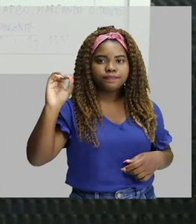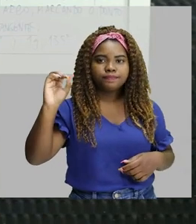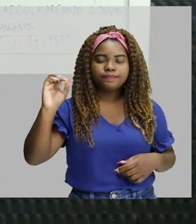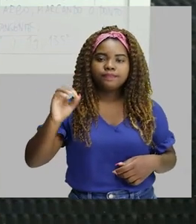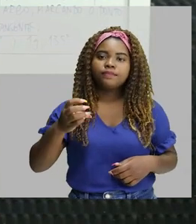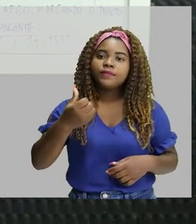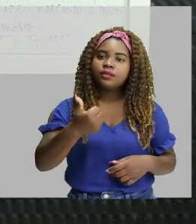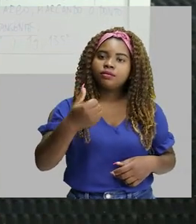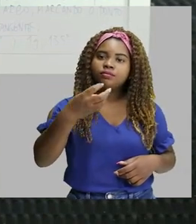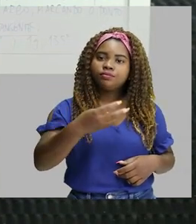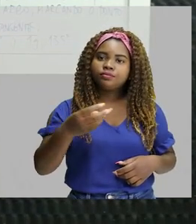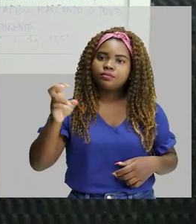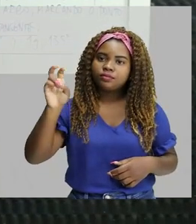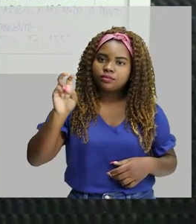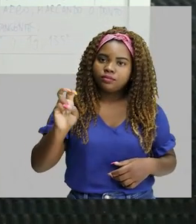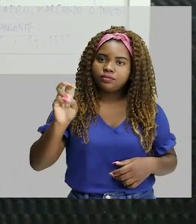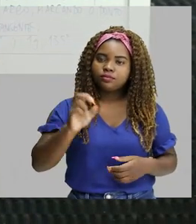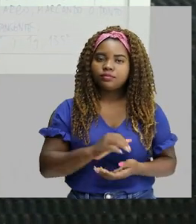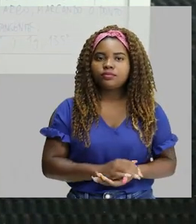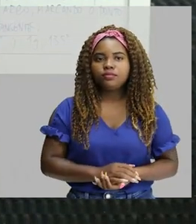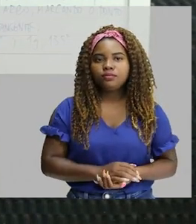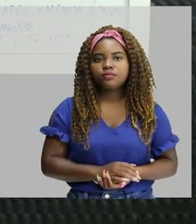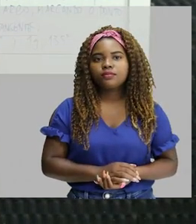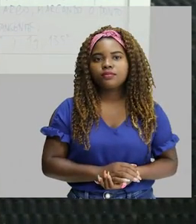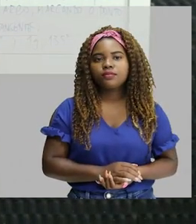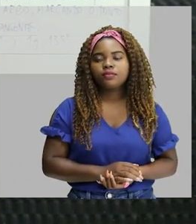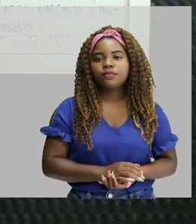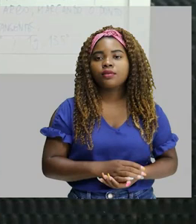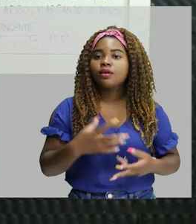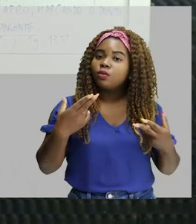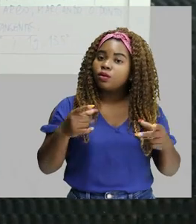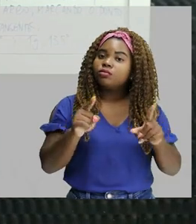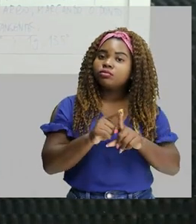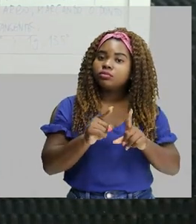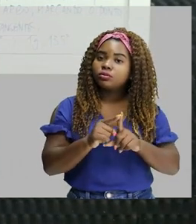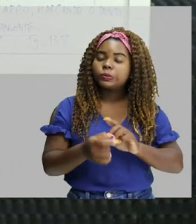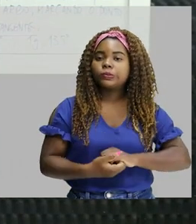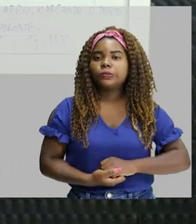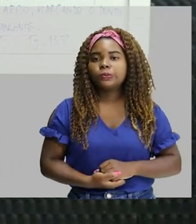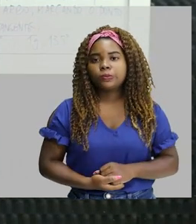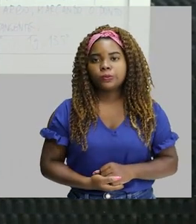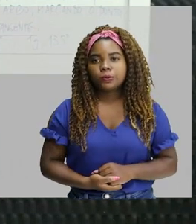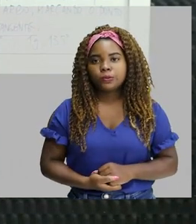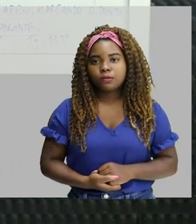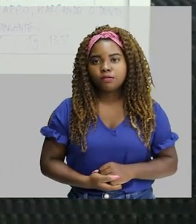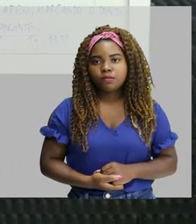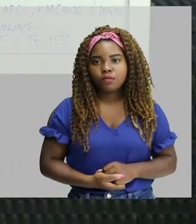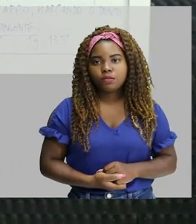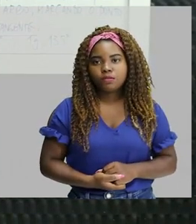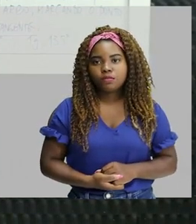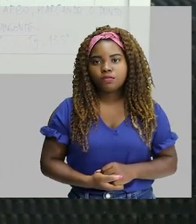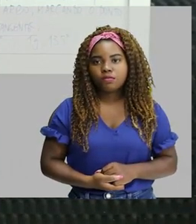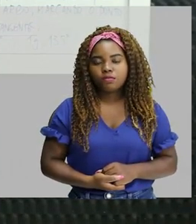1º você tem que fazer a mesma coisa né partir da origem até o ponto extremo dessa desse